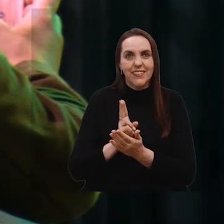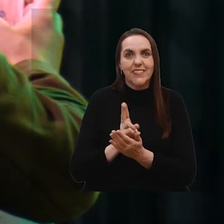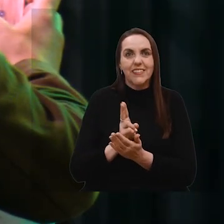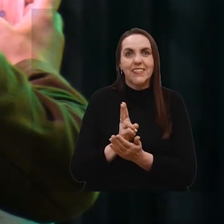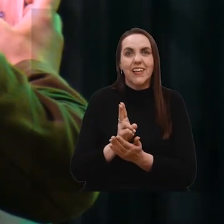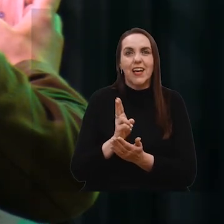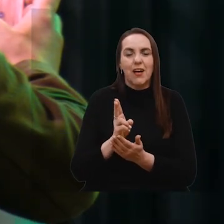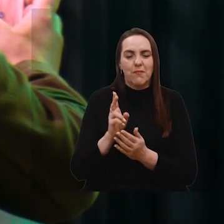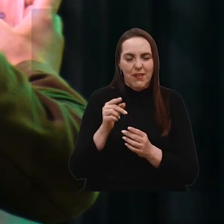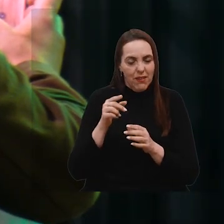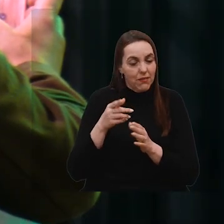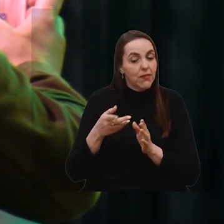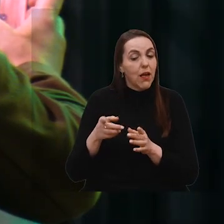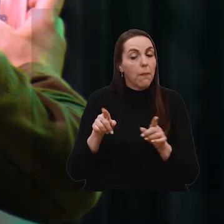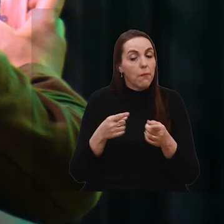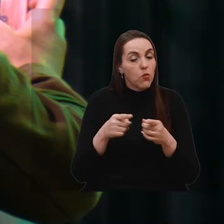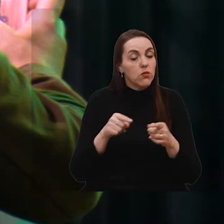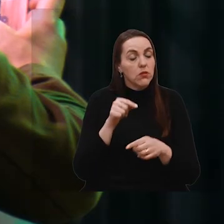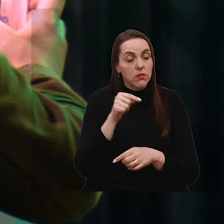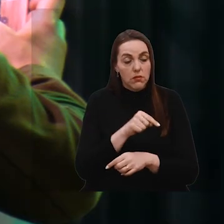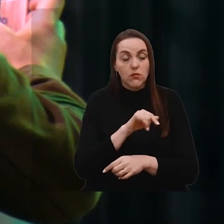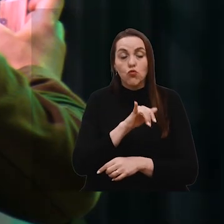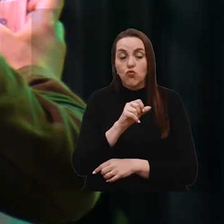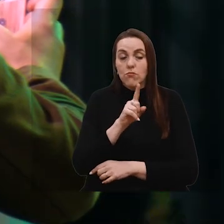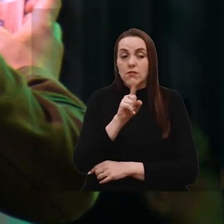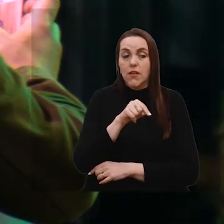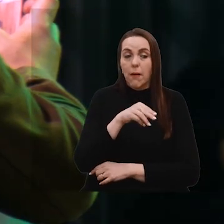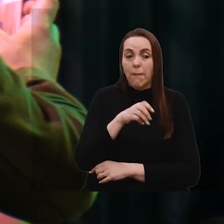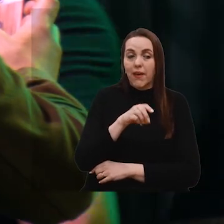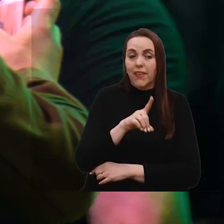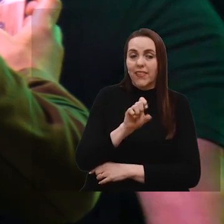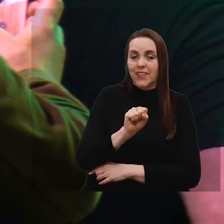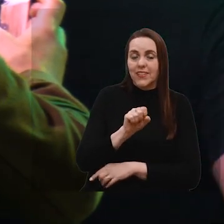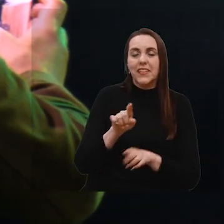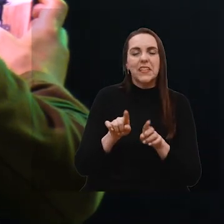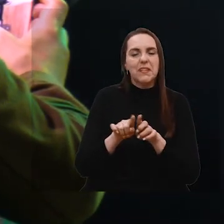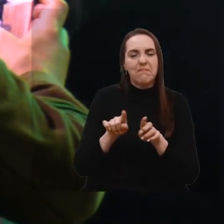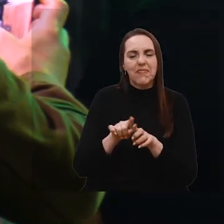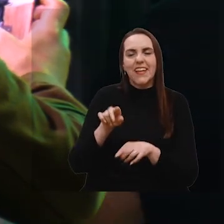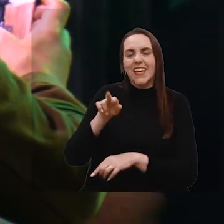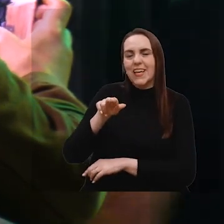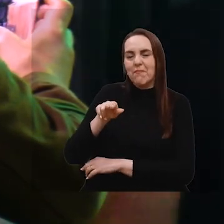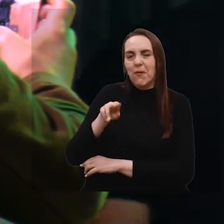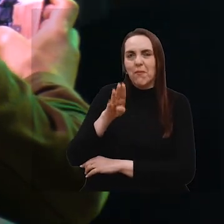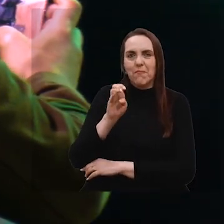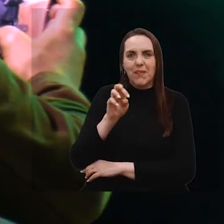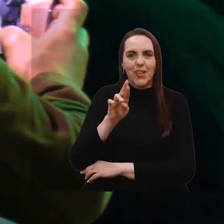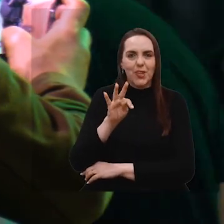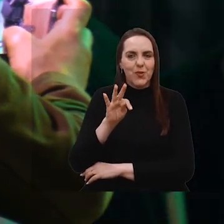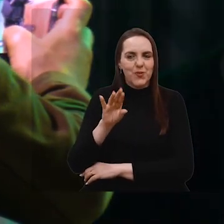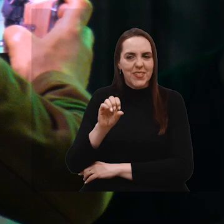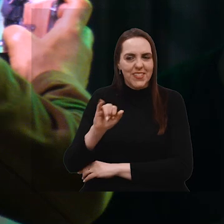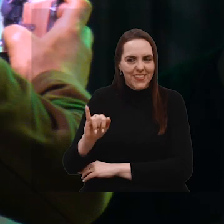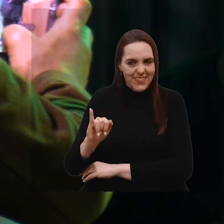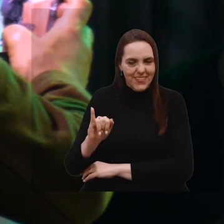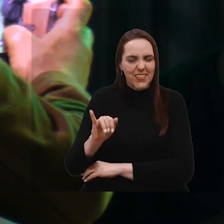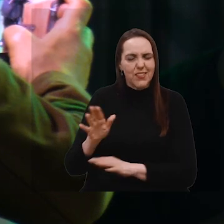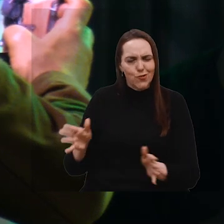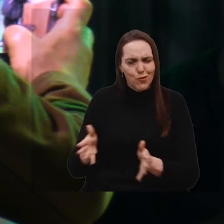que fazia nos ouvir muito a música do José Mendes e a dos irmãos Bertucci.